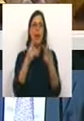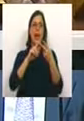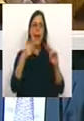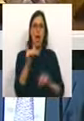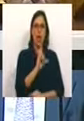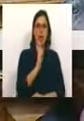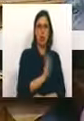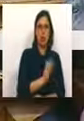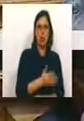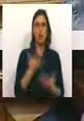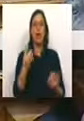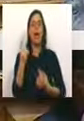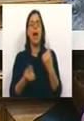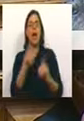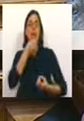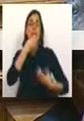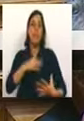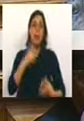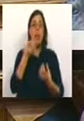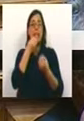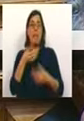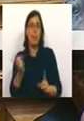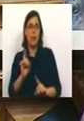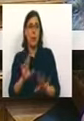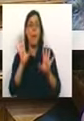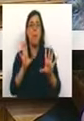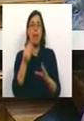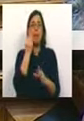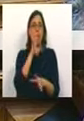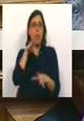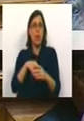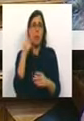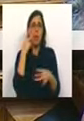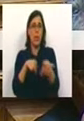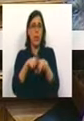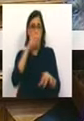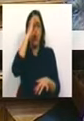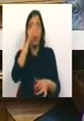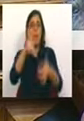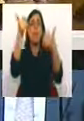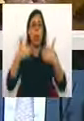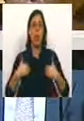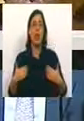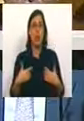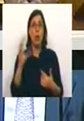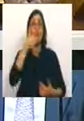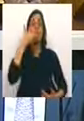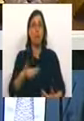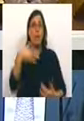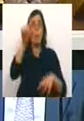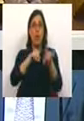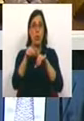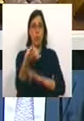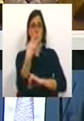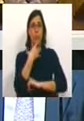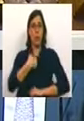Lisboa, e alguns simpáticos, outros menos simpáticos, mas isto faz parte da vida política, como sabe bem melhor do que eu, porque tem mais experiência política do que